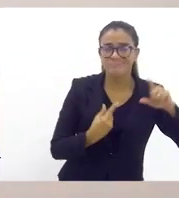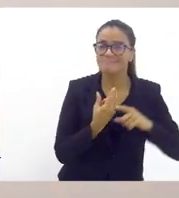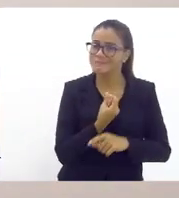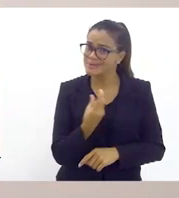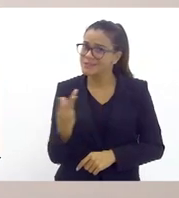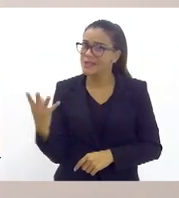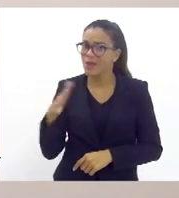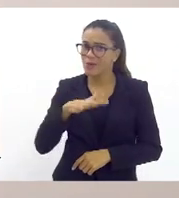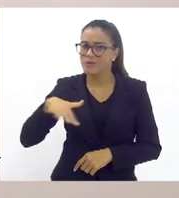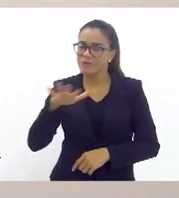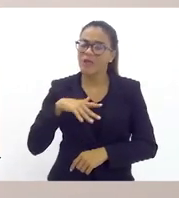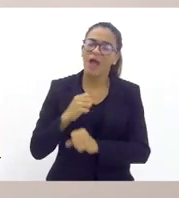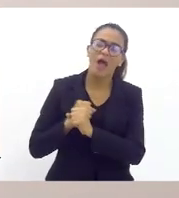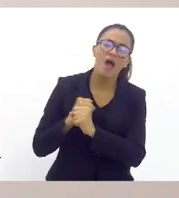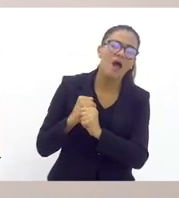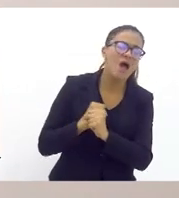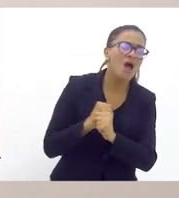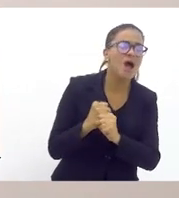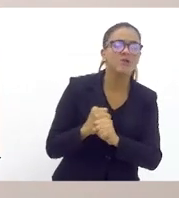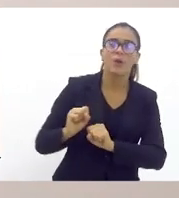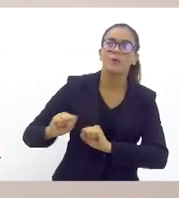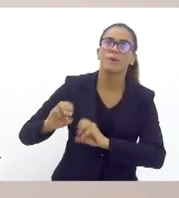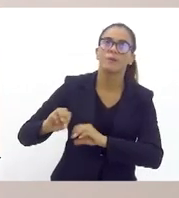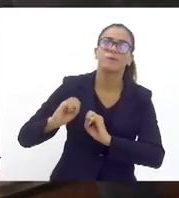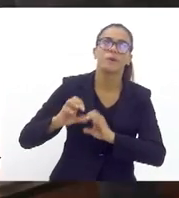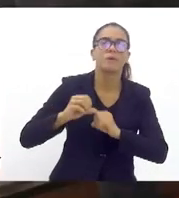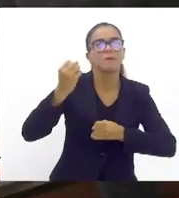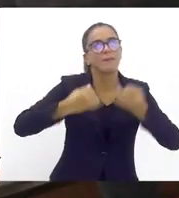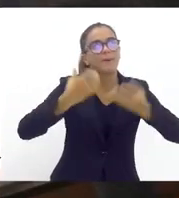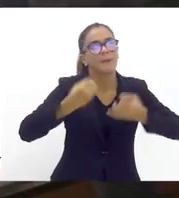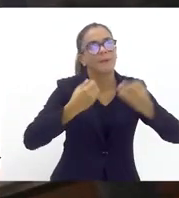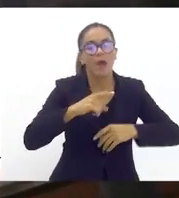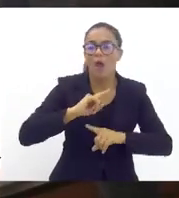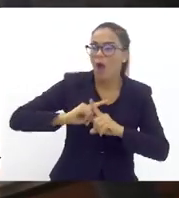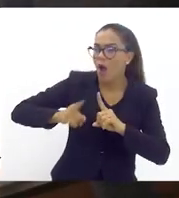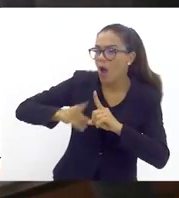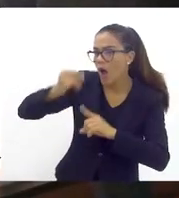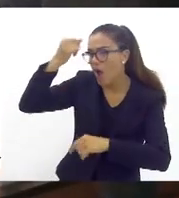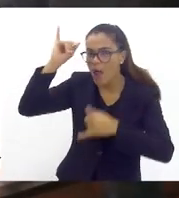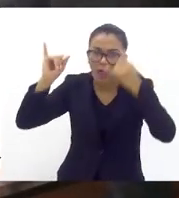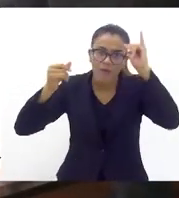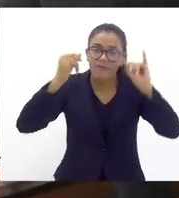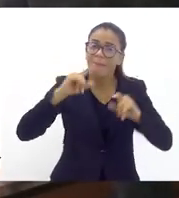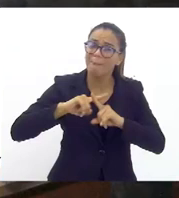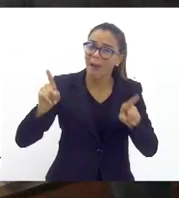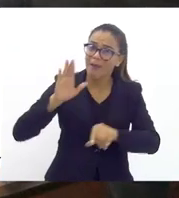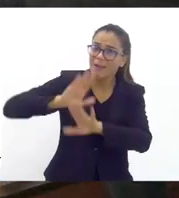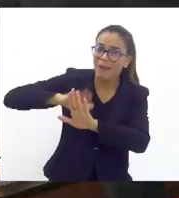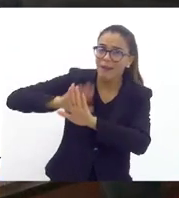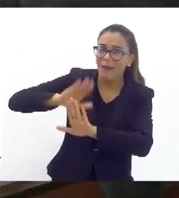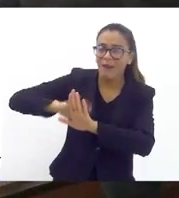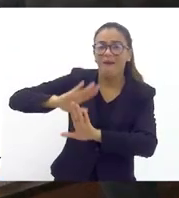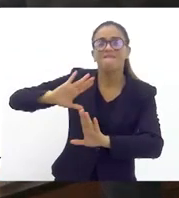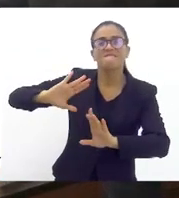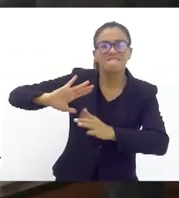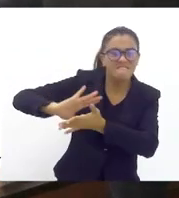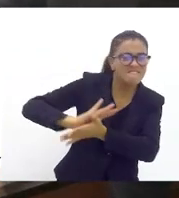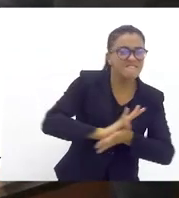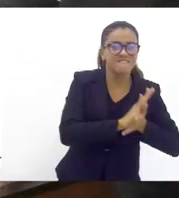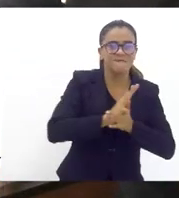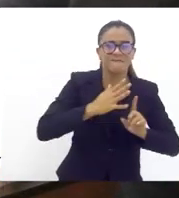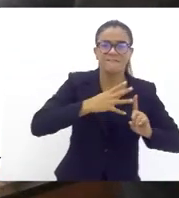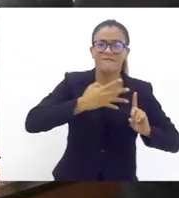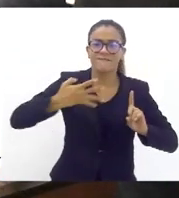eu tive ali anos formando as pessoas, explicando como não ser transfóbicos e sofrendo transfobia ao mesmo tempo. Então,